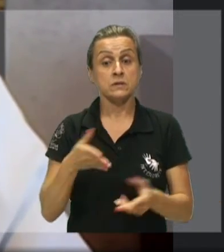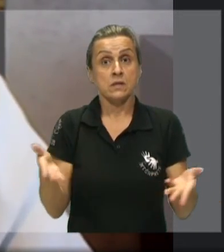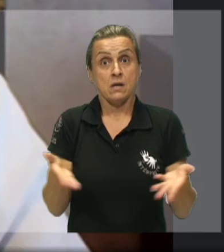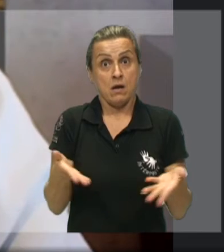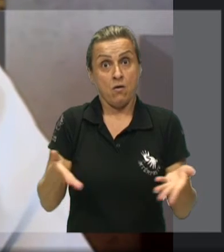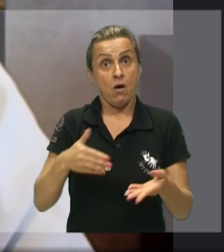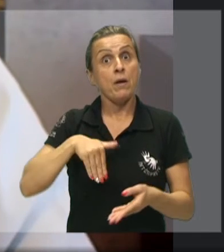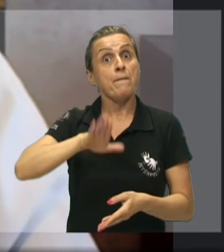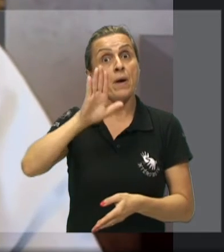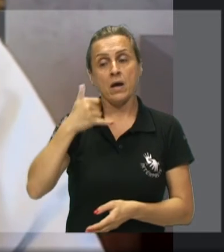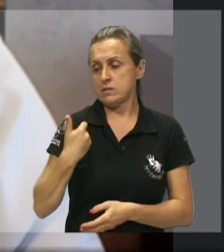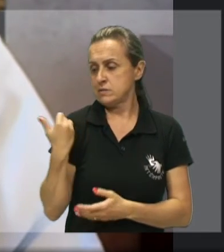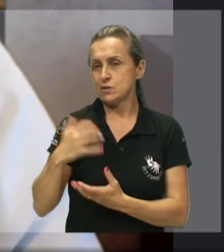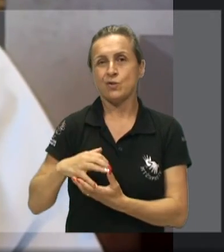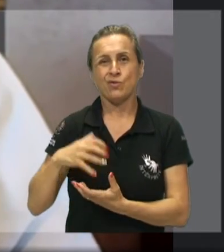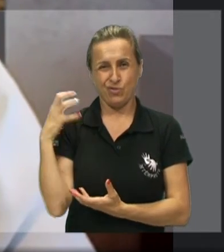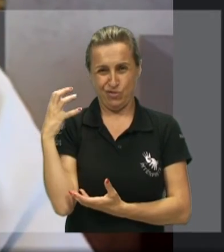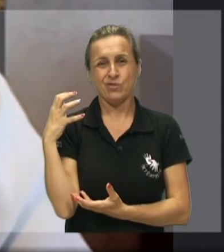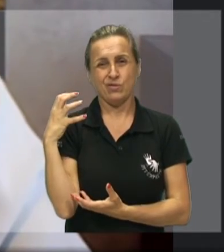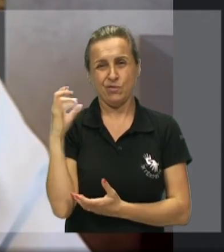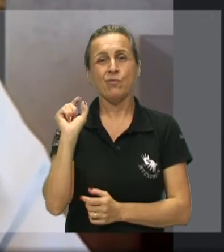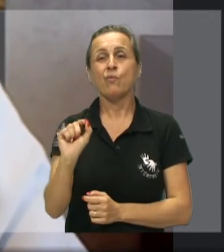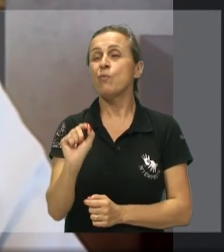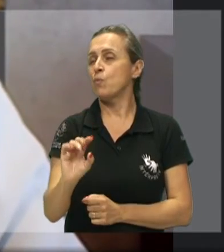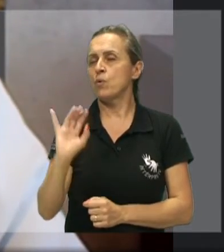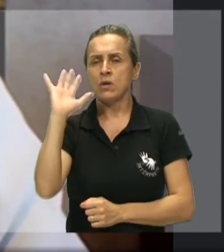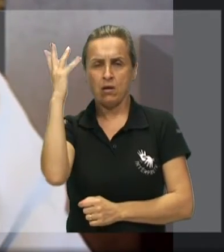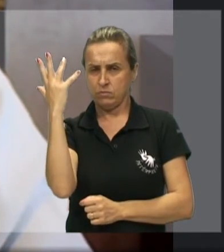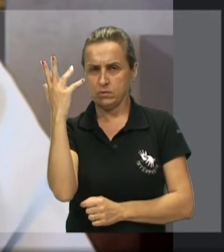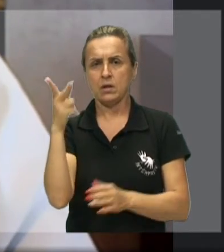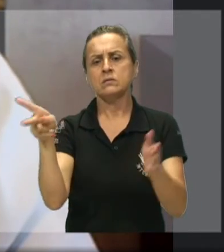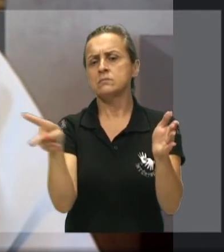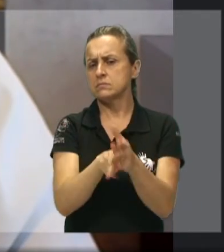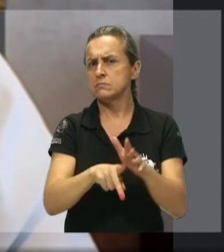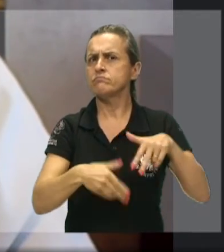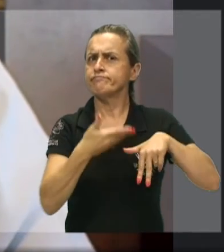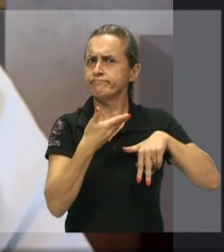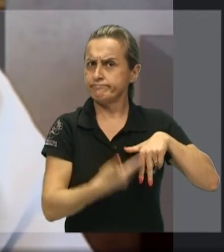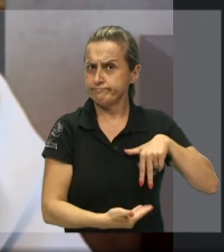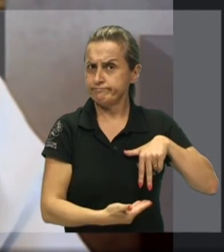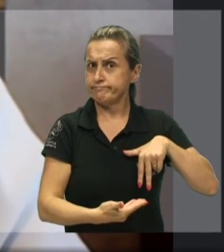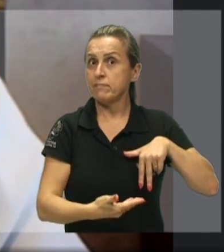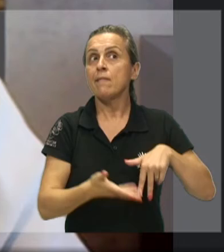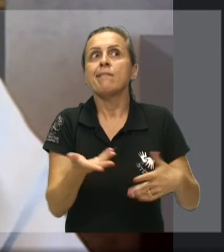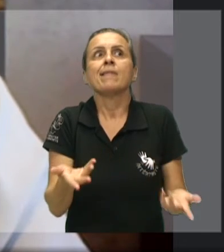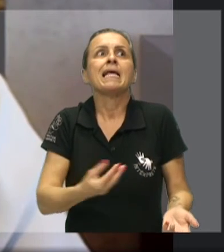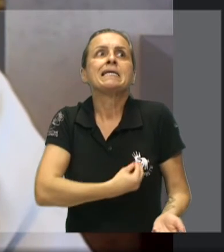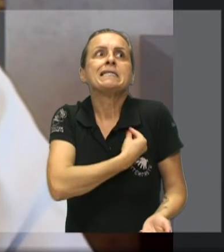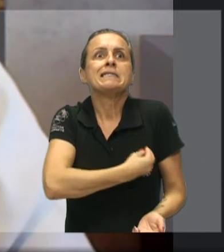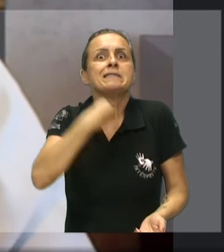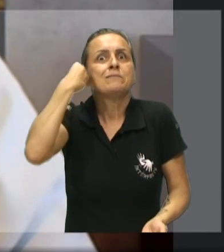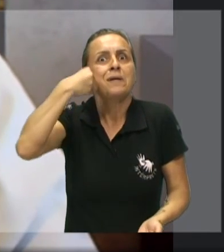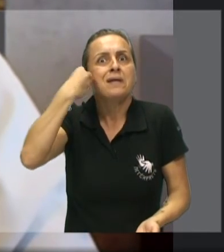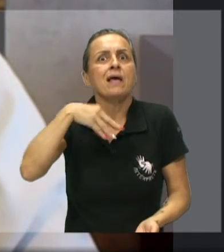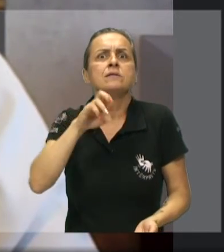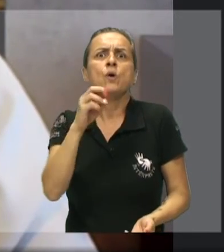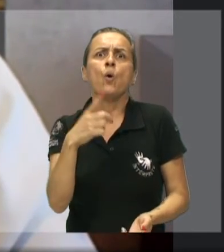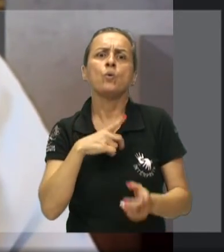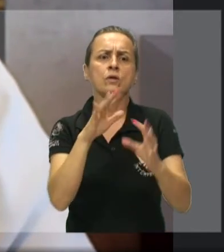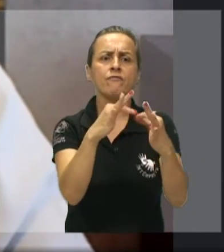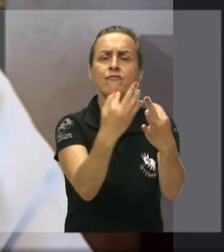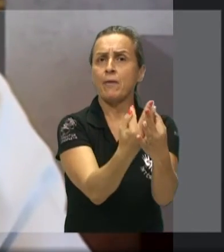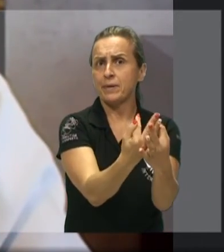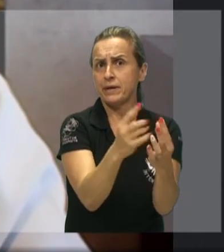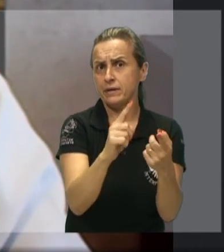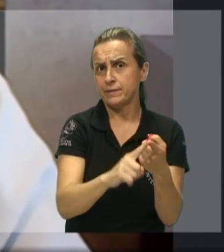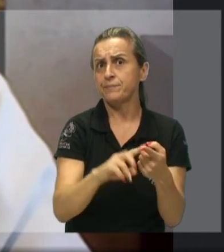que acontece é que as pessoas, os próprios pacientes, acabam vivenciando. Ou ele tem um parente que teve câncer de próstata, ou